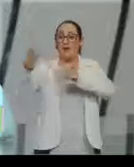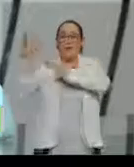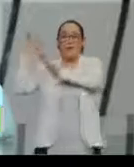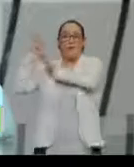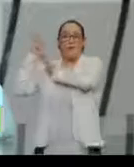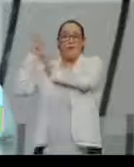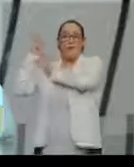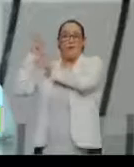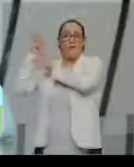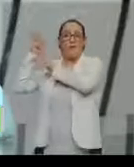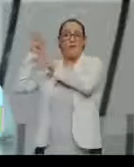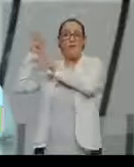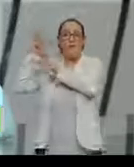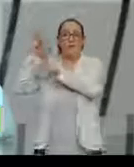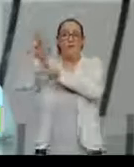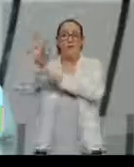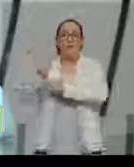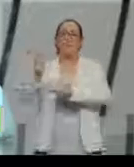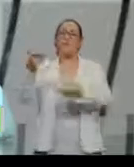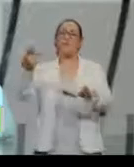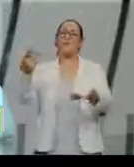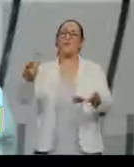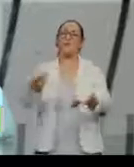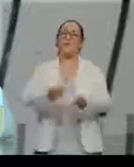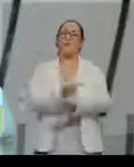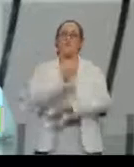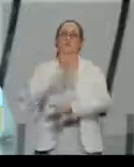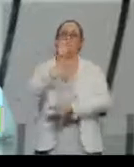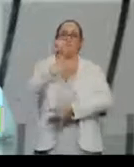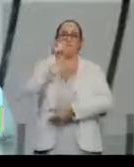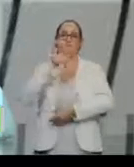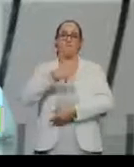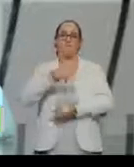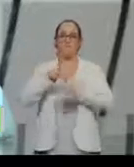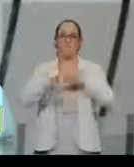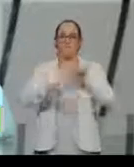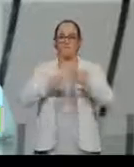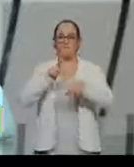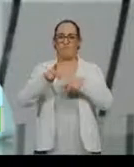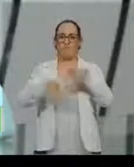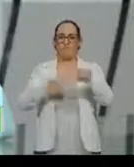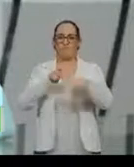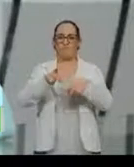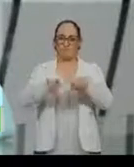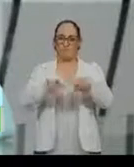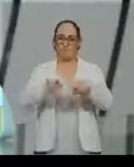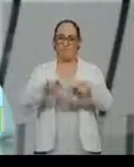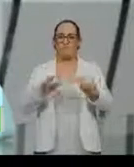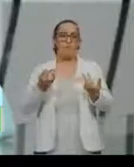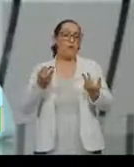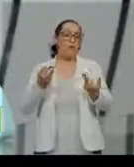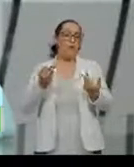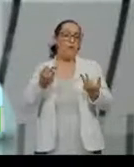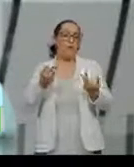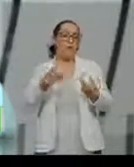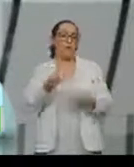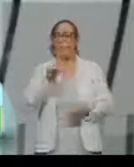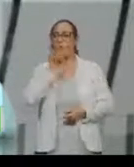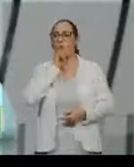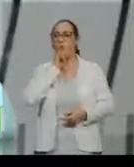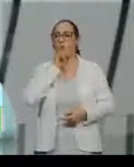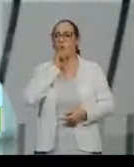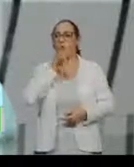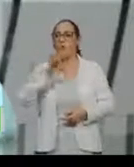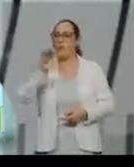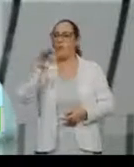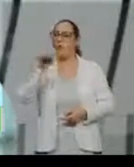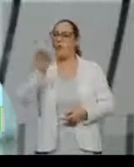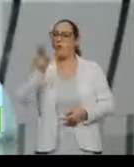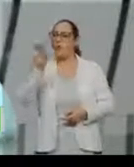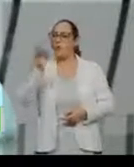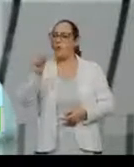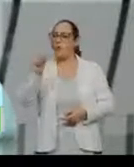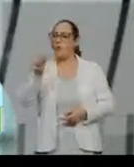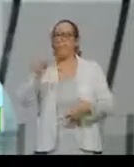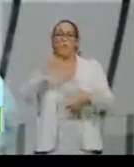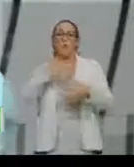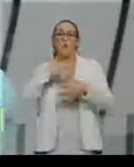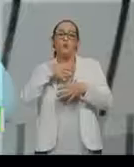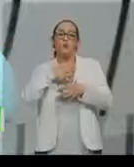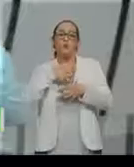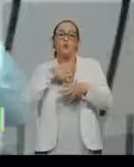sistema adotado acabou causando a parcela da população. Assim como as cotas é uma maneira de correção